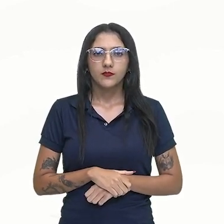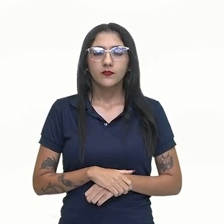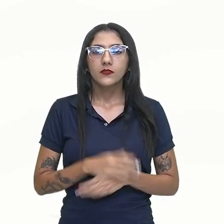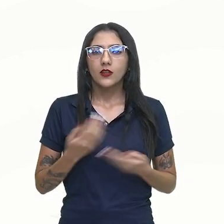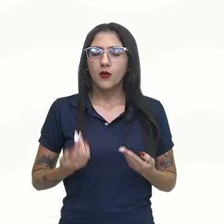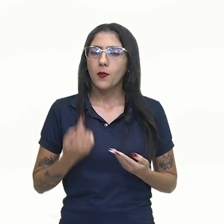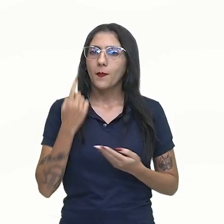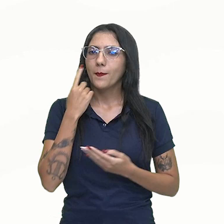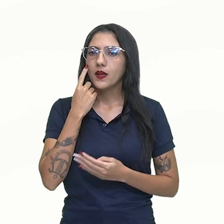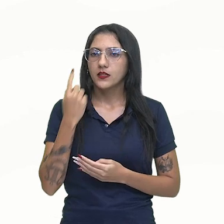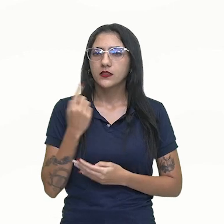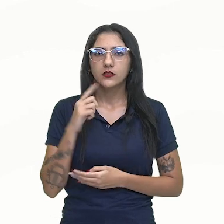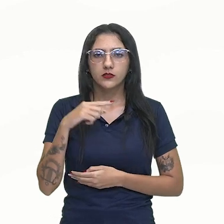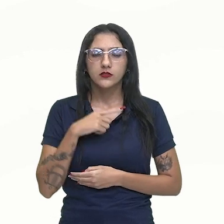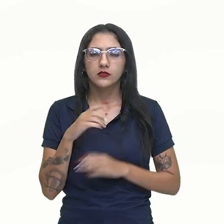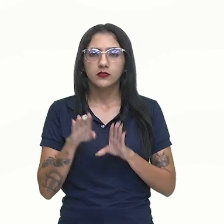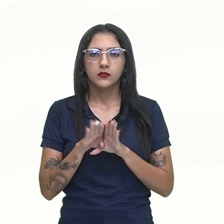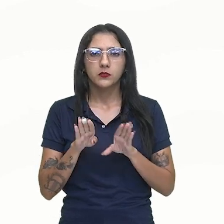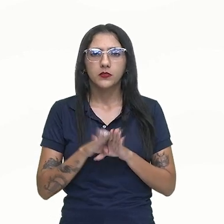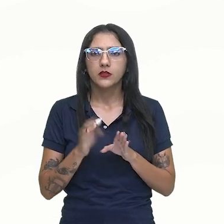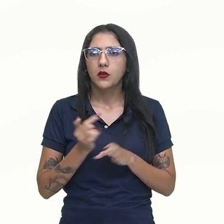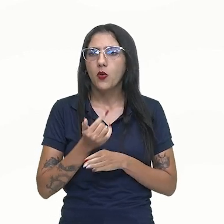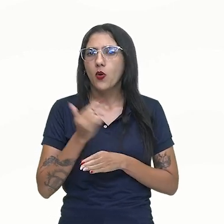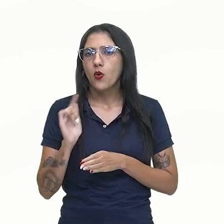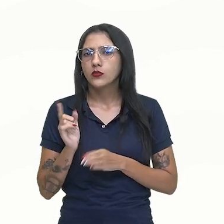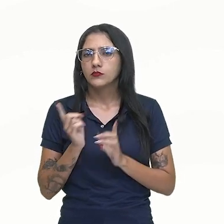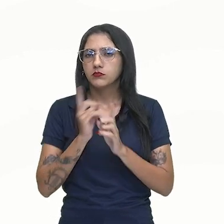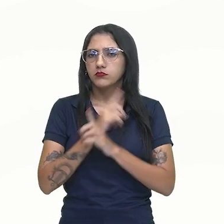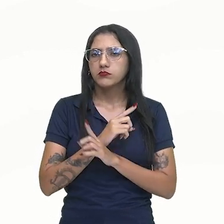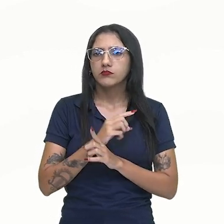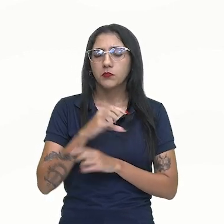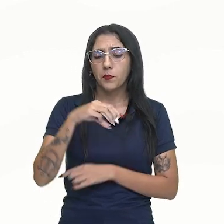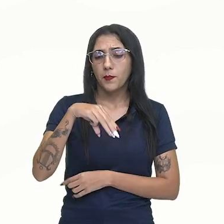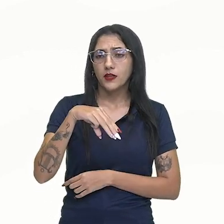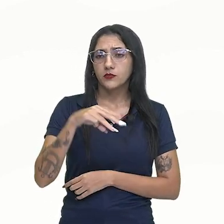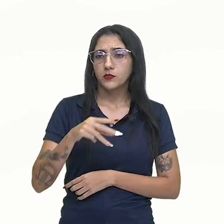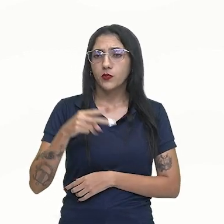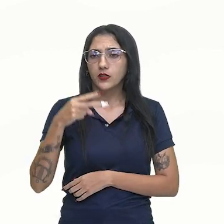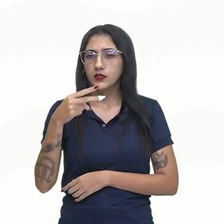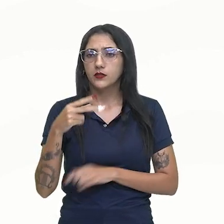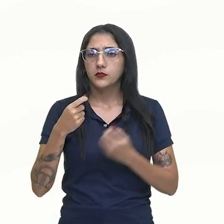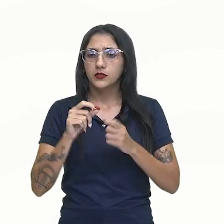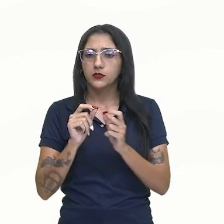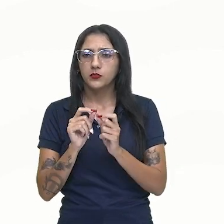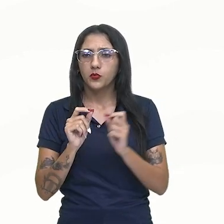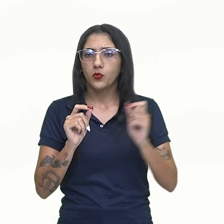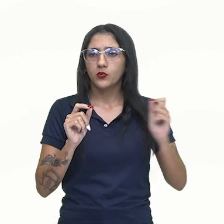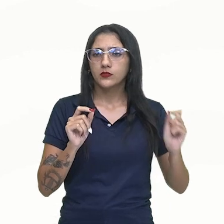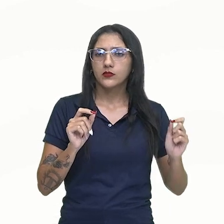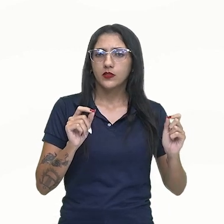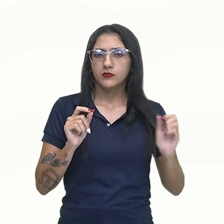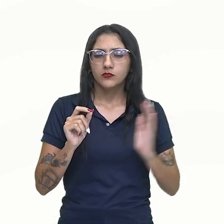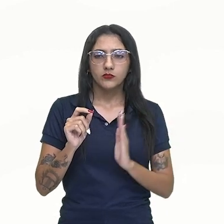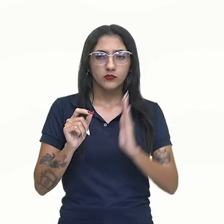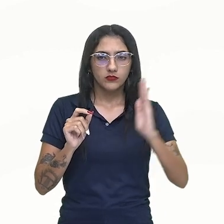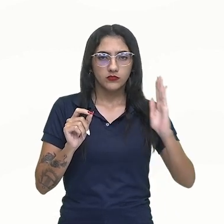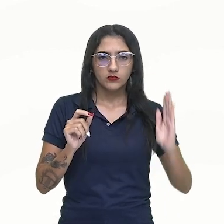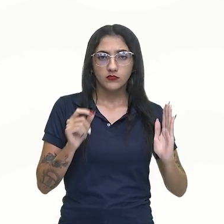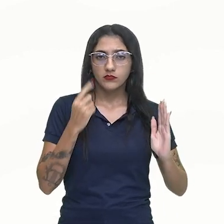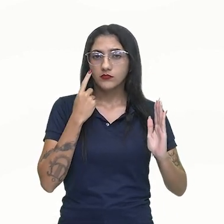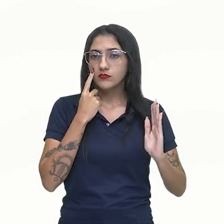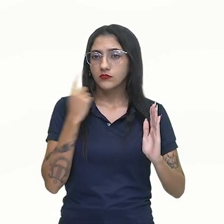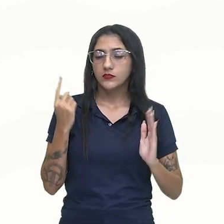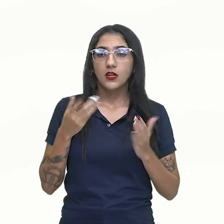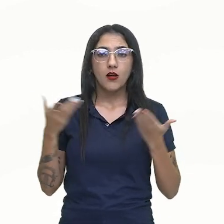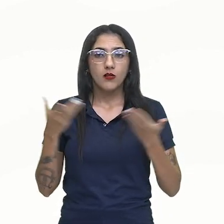de maneira no sentido contrário, se eu estou em metro quadrado e vou para decâmetro quadrado, então eu